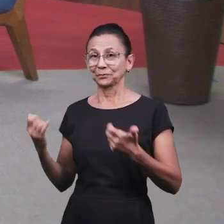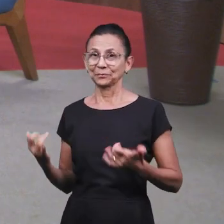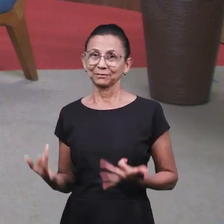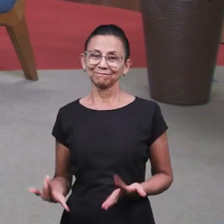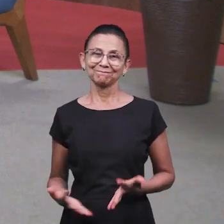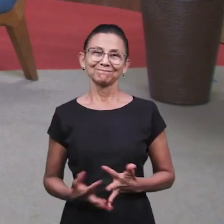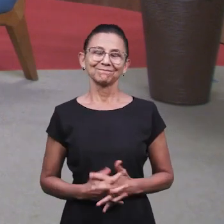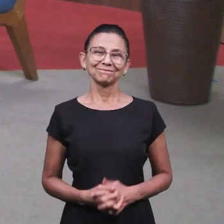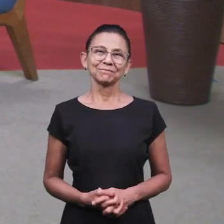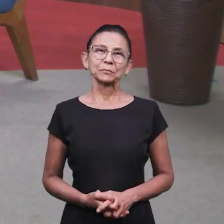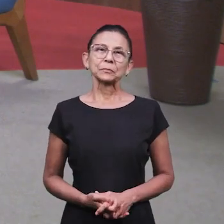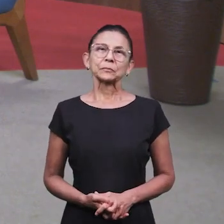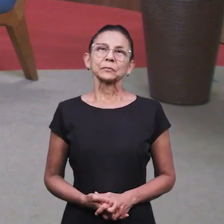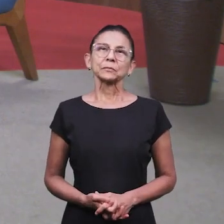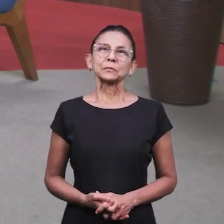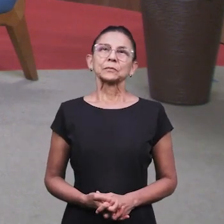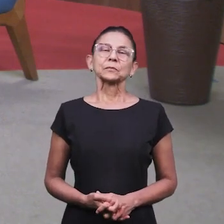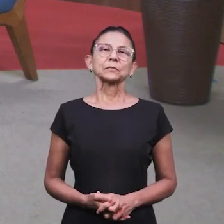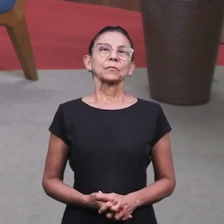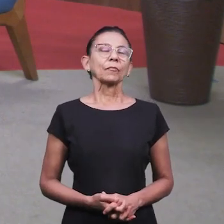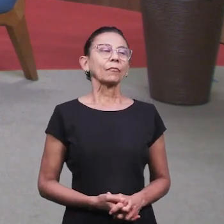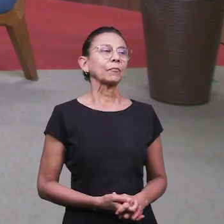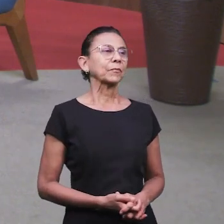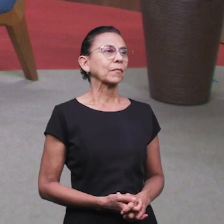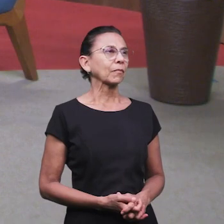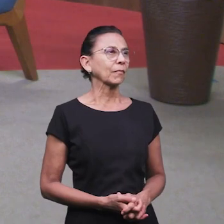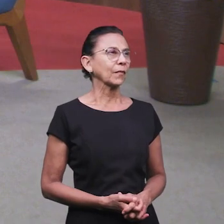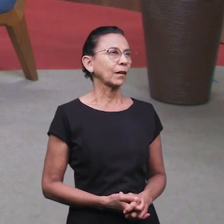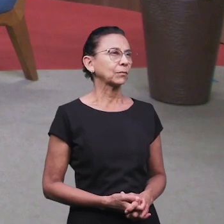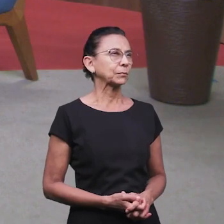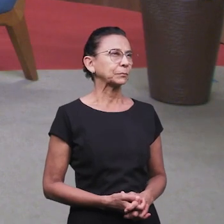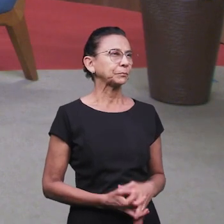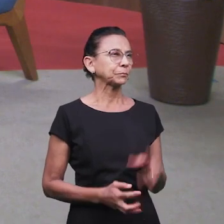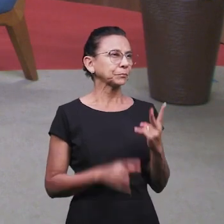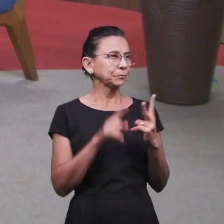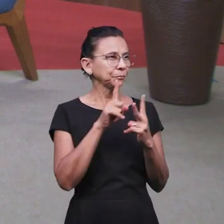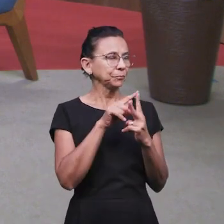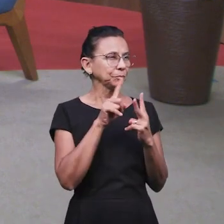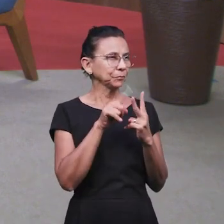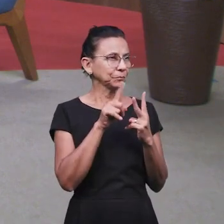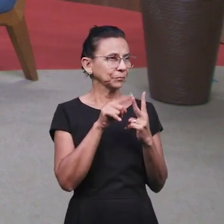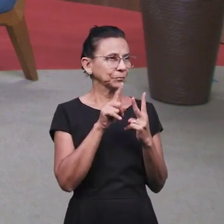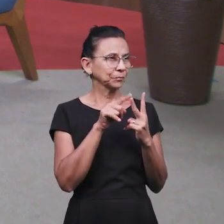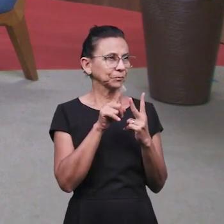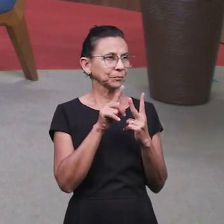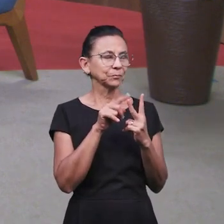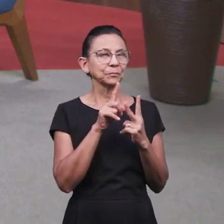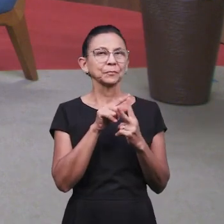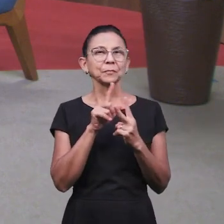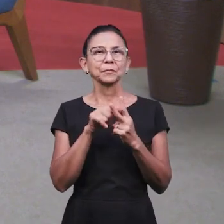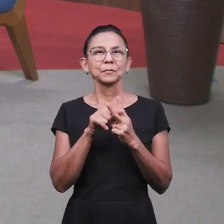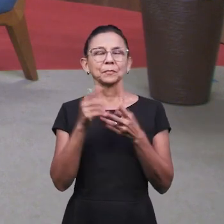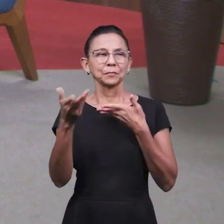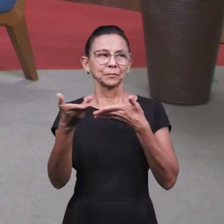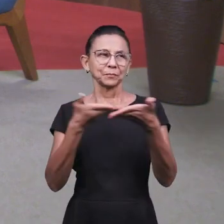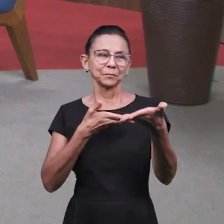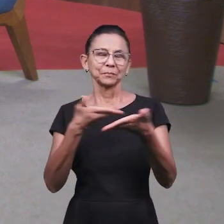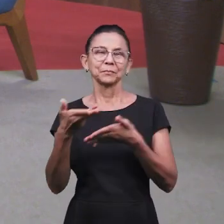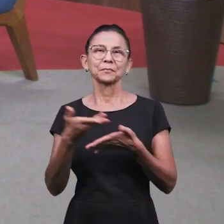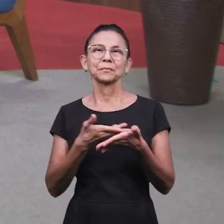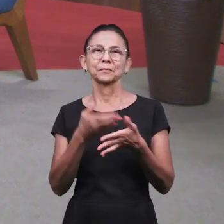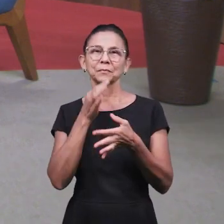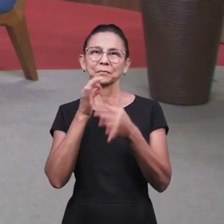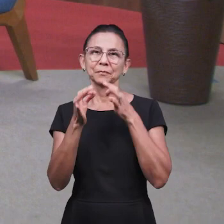Então, está aí, explicado, o QR Code está aí. E nós vamos trazer, Daniel, duas contribuições que foram enviadas,